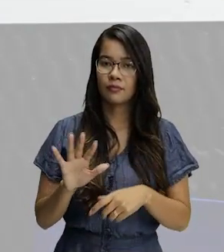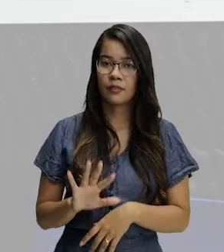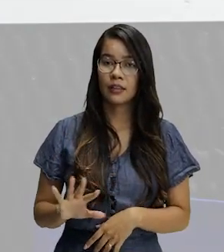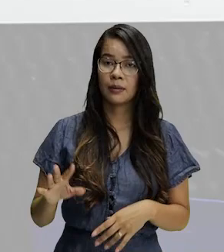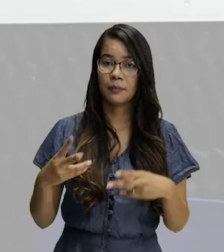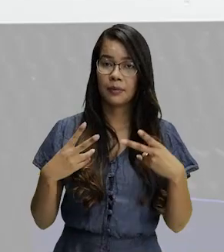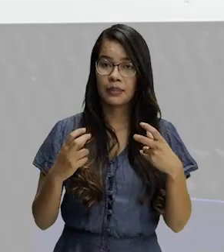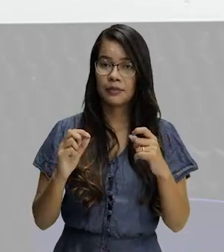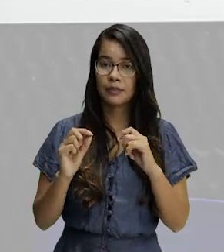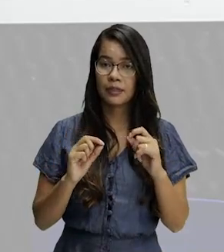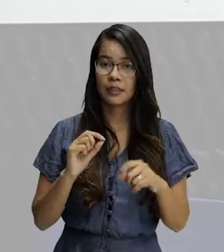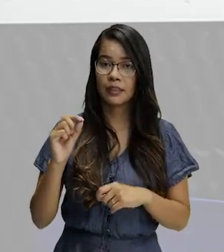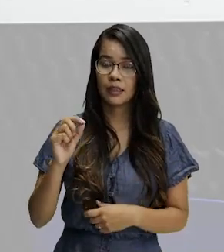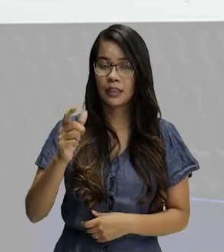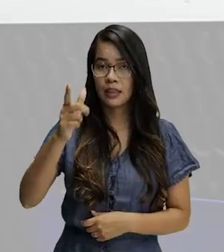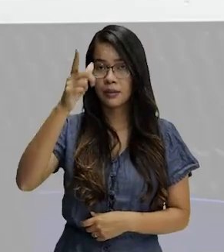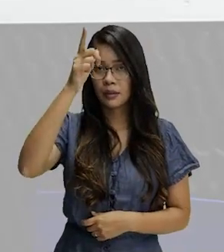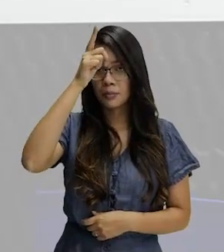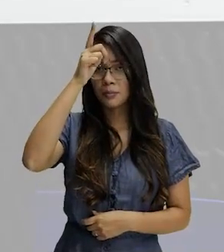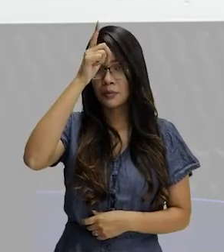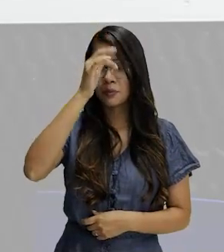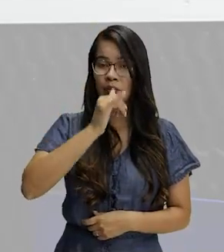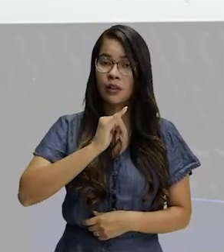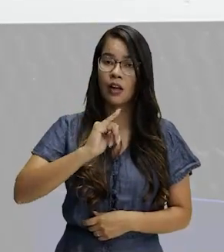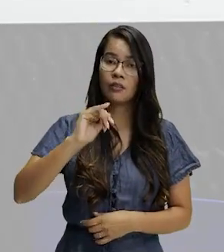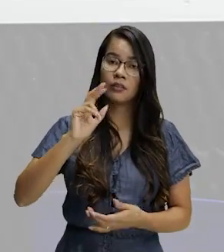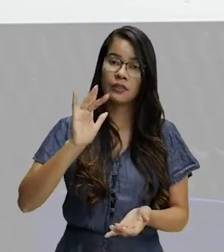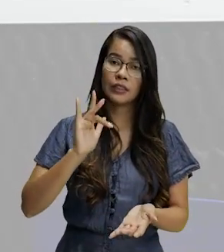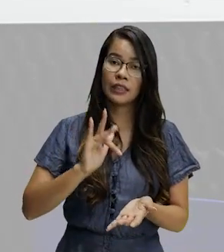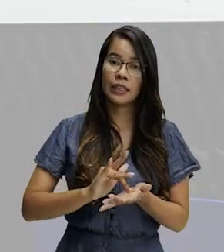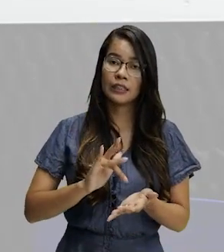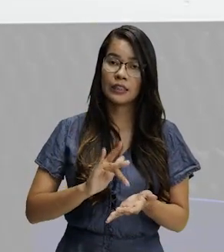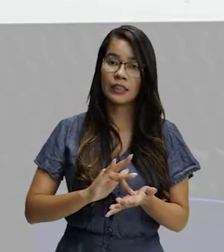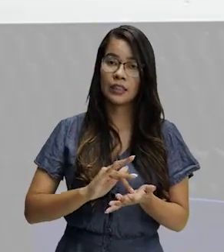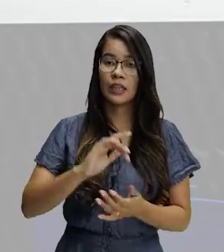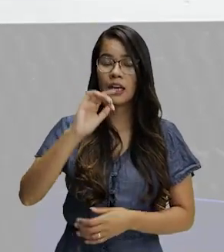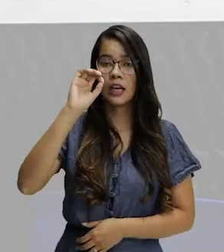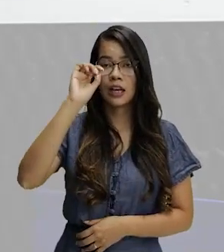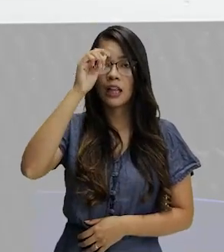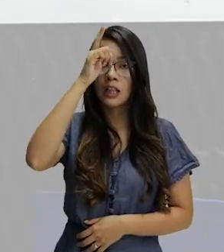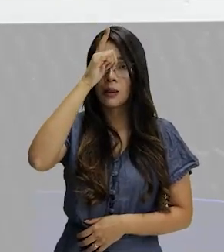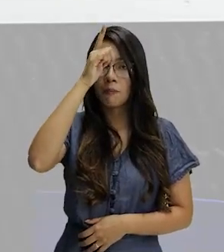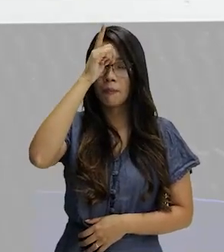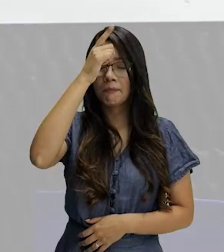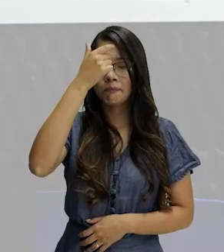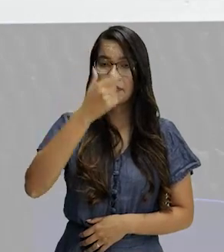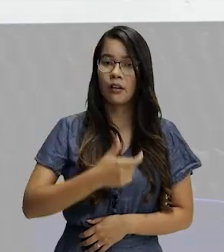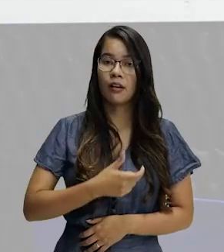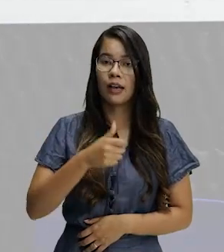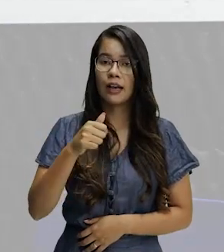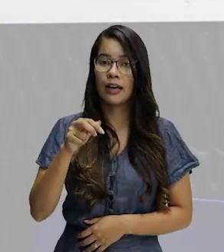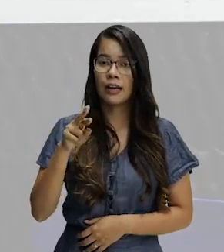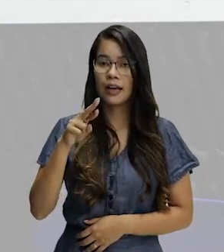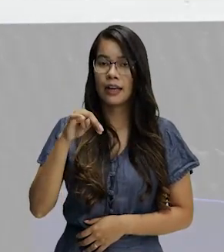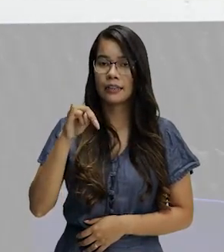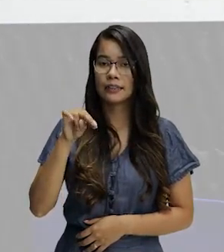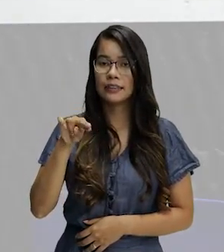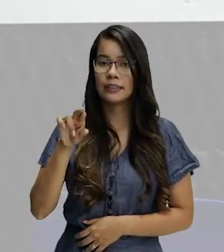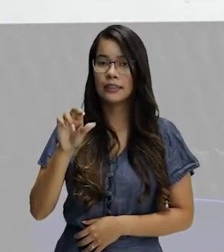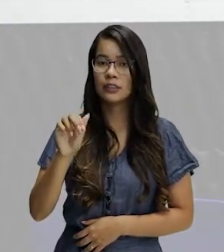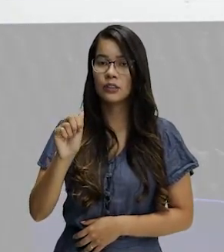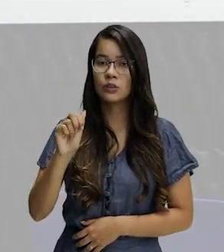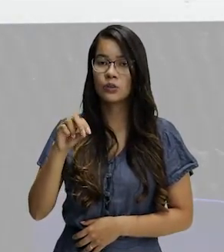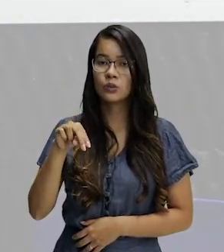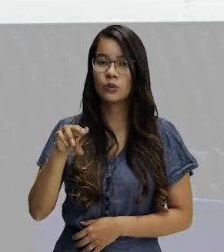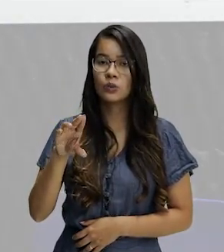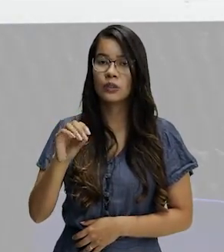Observe que a Alemanha nazista dizia, na verdade, que o alemão era ariano, e o alemão ele deveria recuperar tudo aquilo que ele